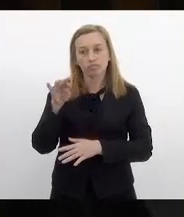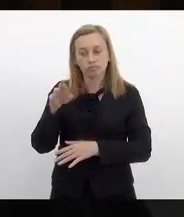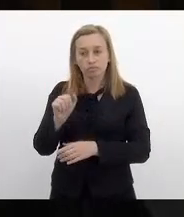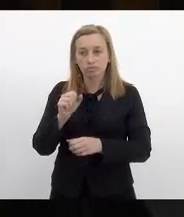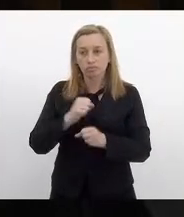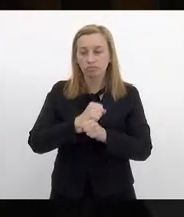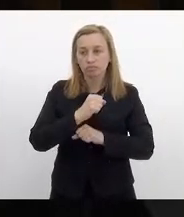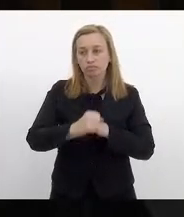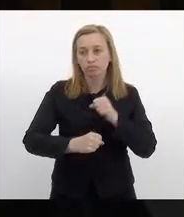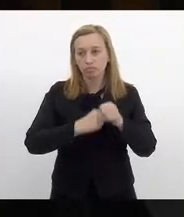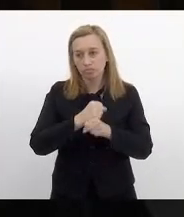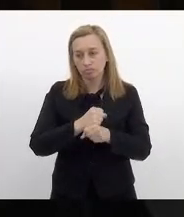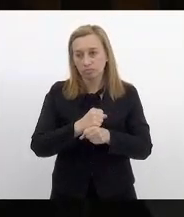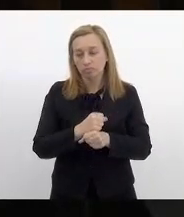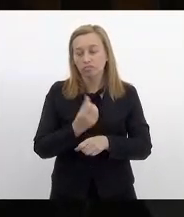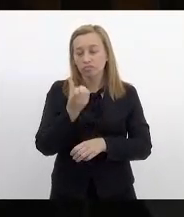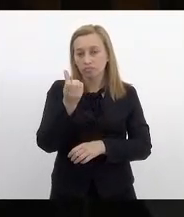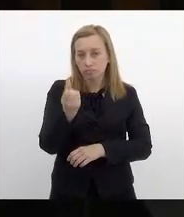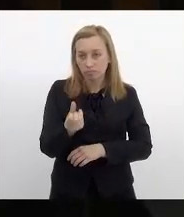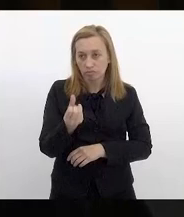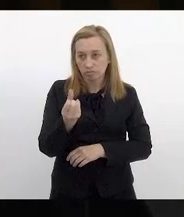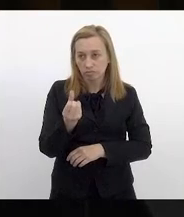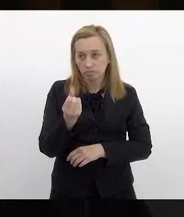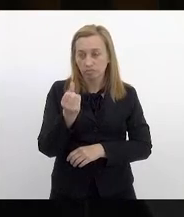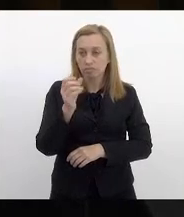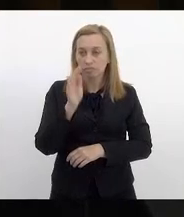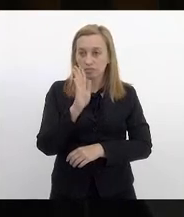anual de